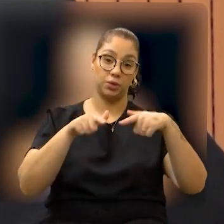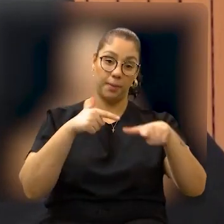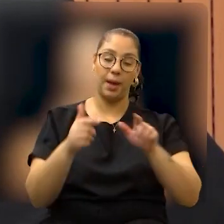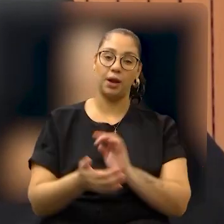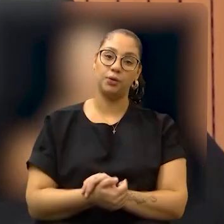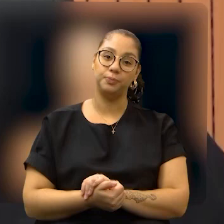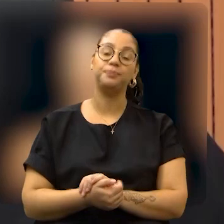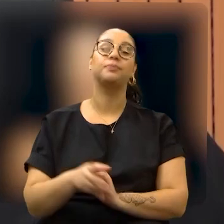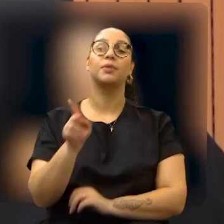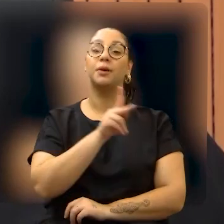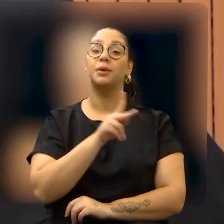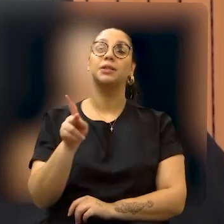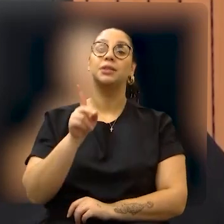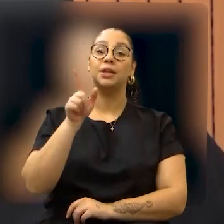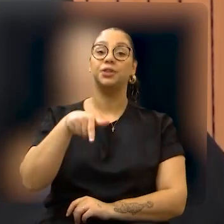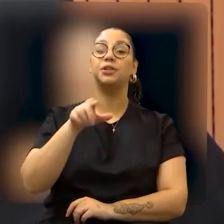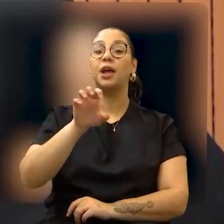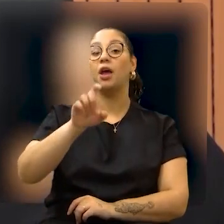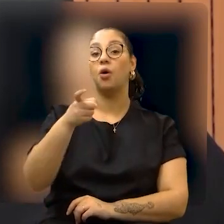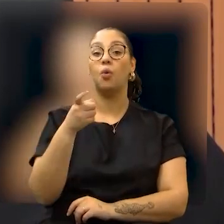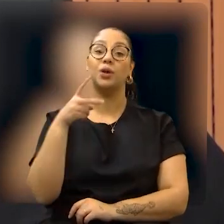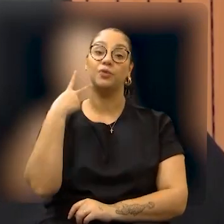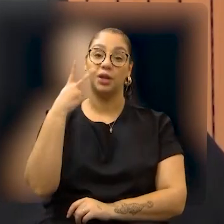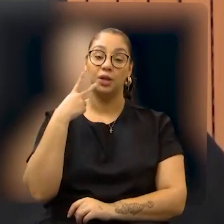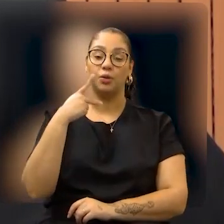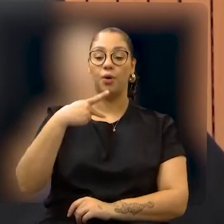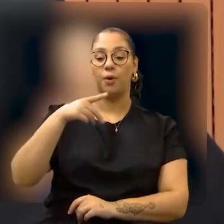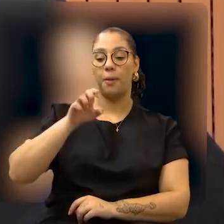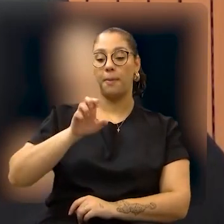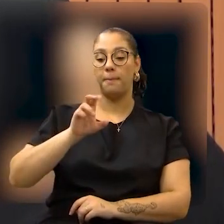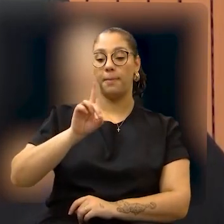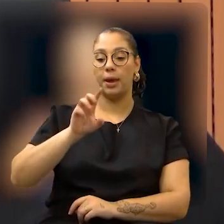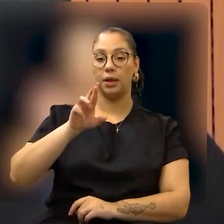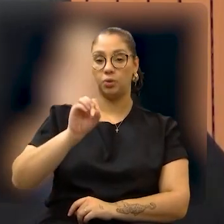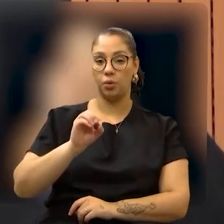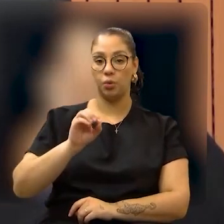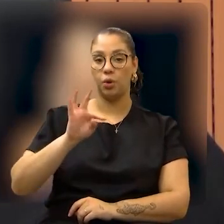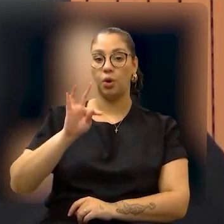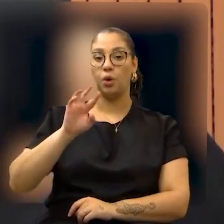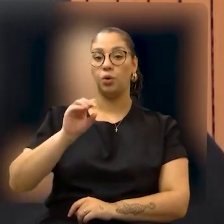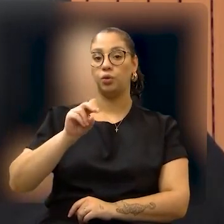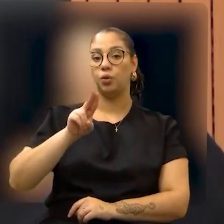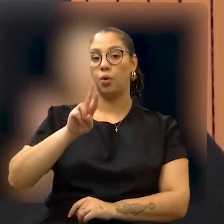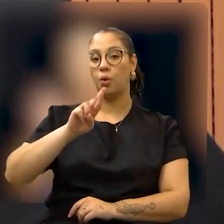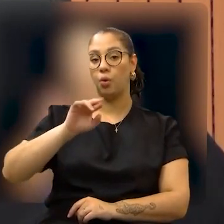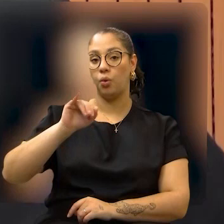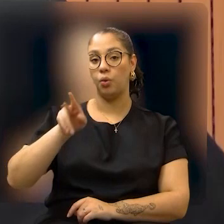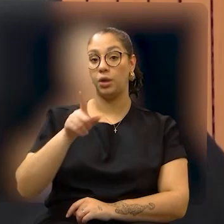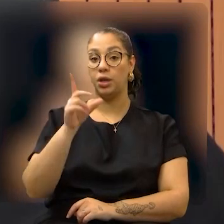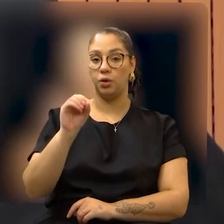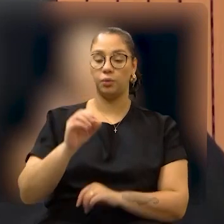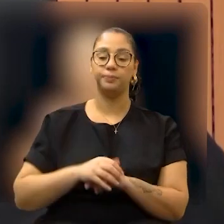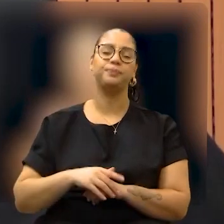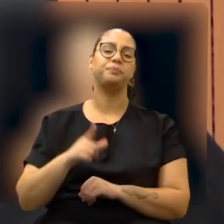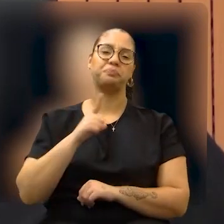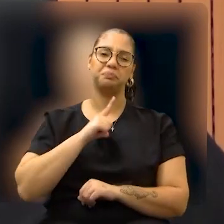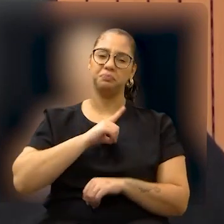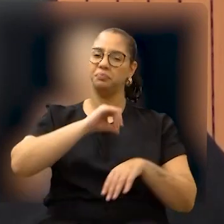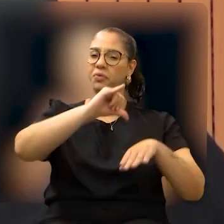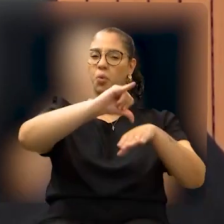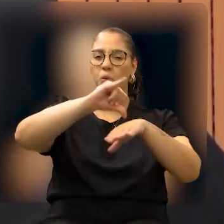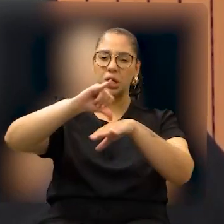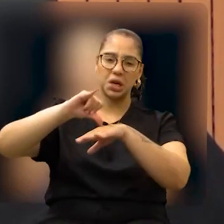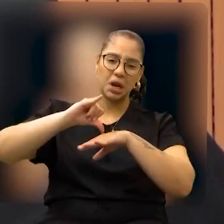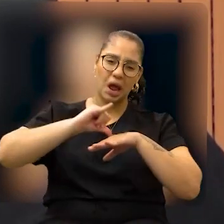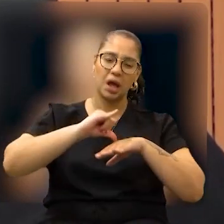trabalho. O presidente é o ex-vereador Pedro Tourinho. A Fundacentro tem diversas unidades pelo Brasil afora,